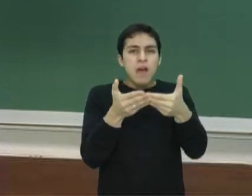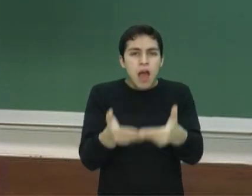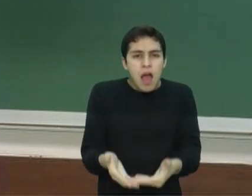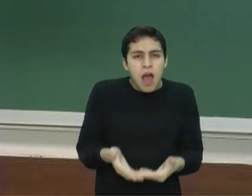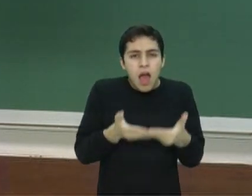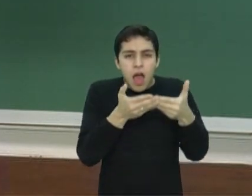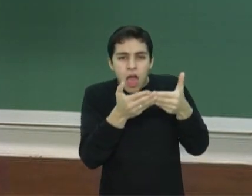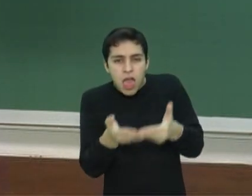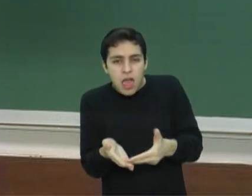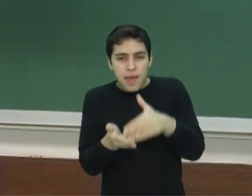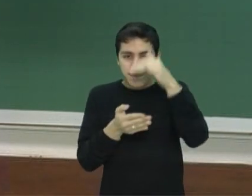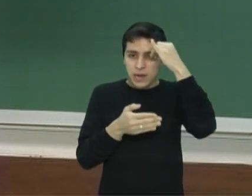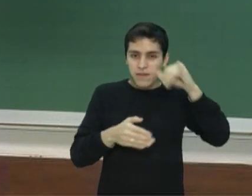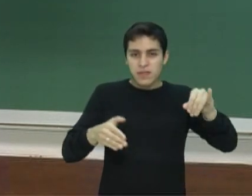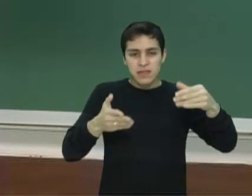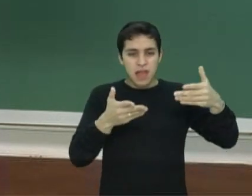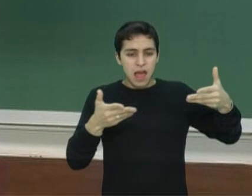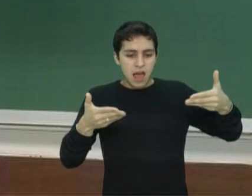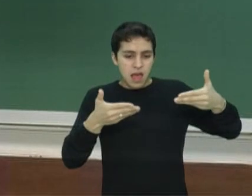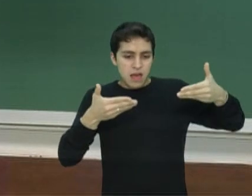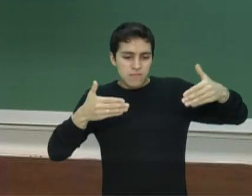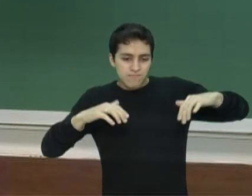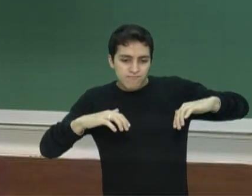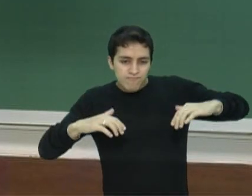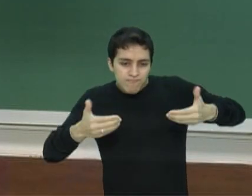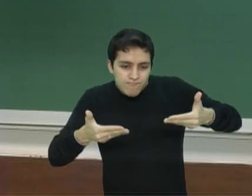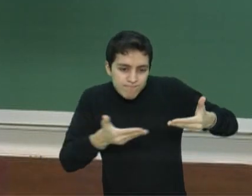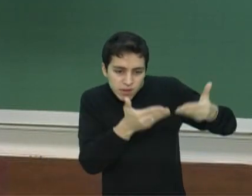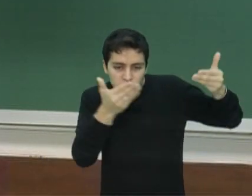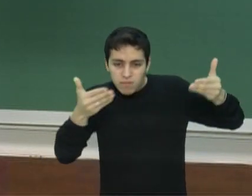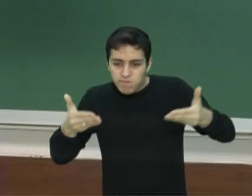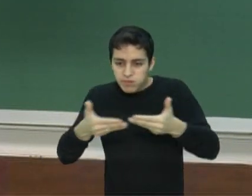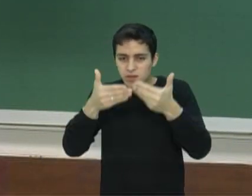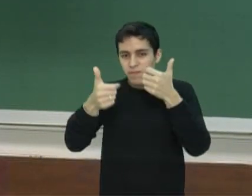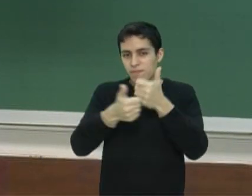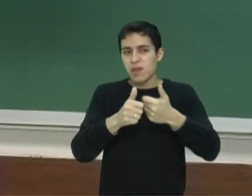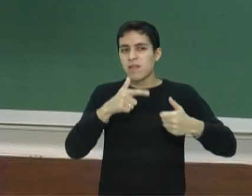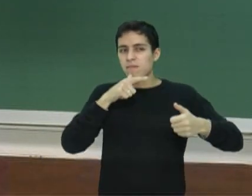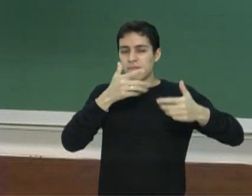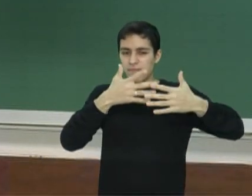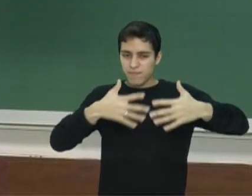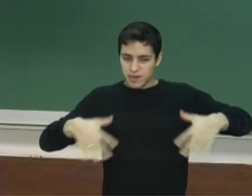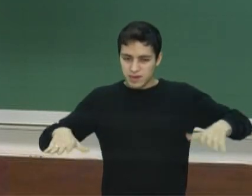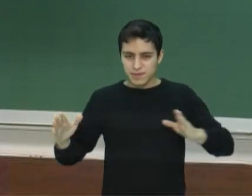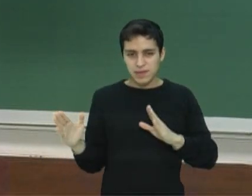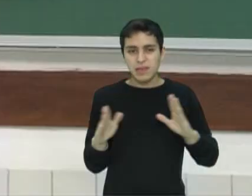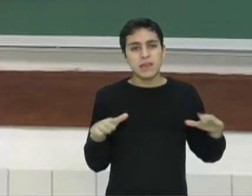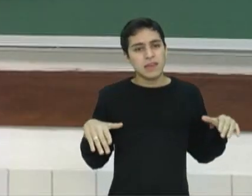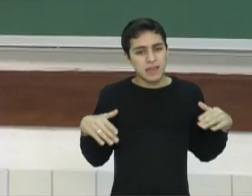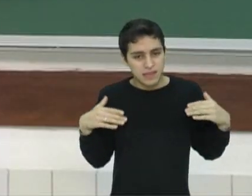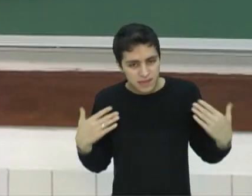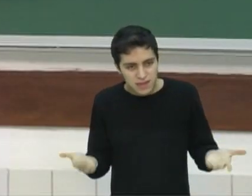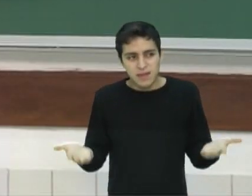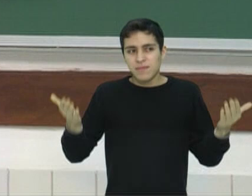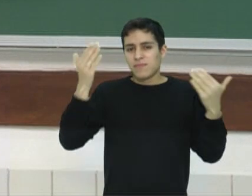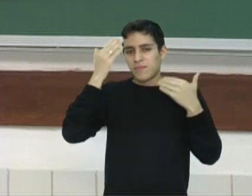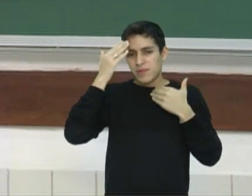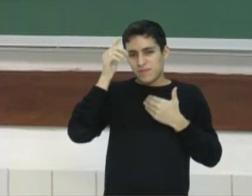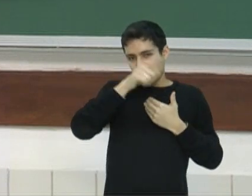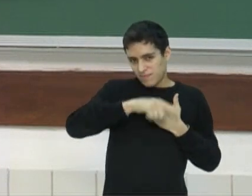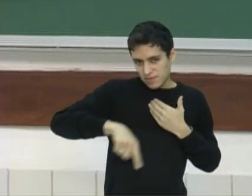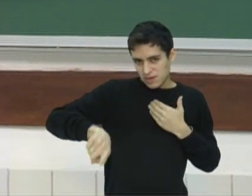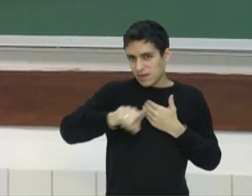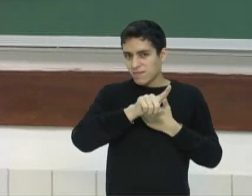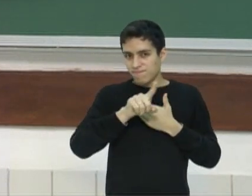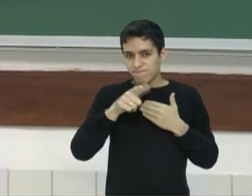não colidirem ali quando vão chegando perto da praia. Então, chicos, muitas gracias por la clase